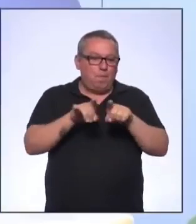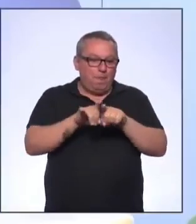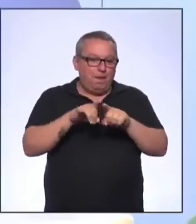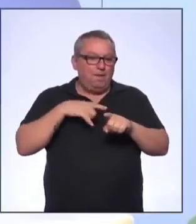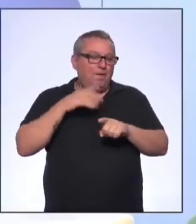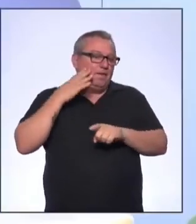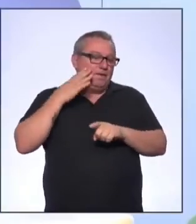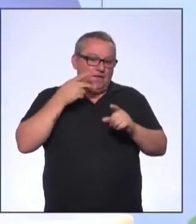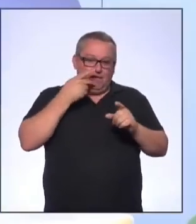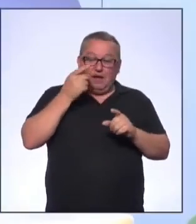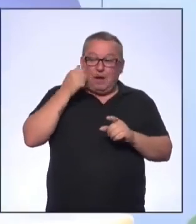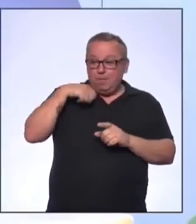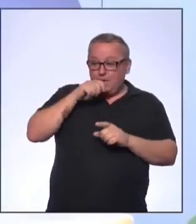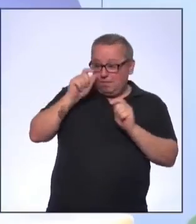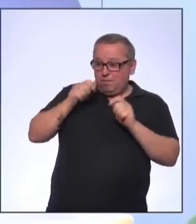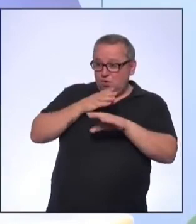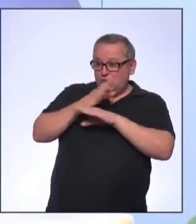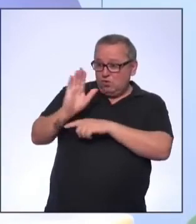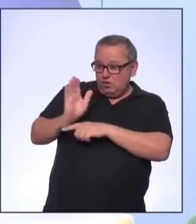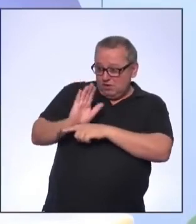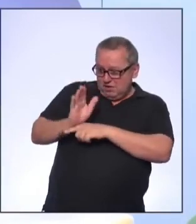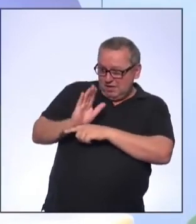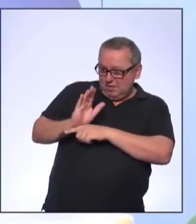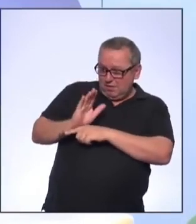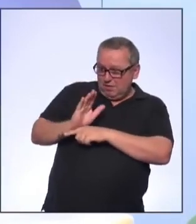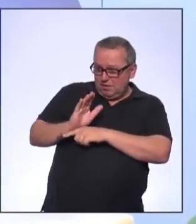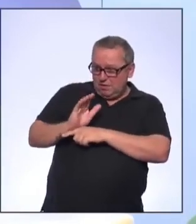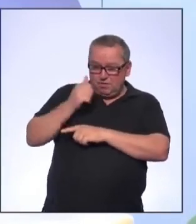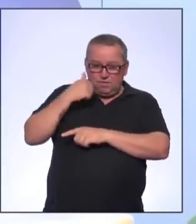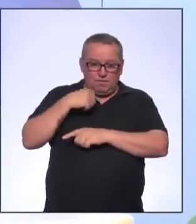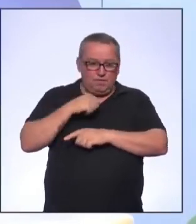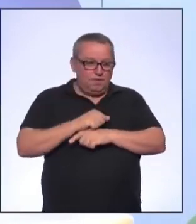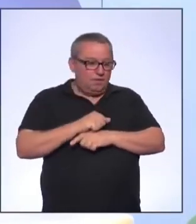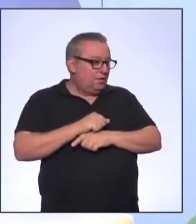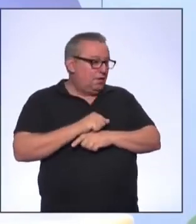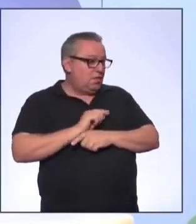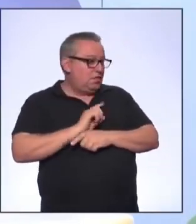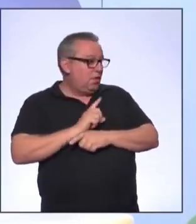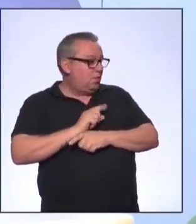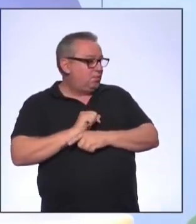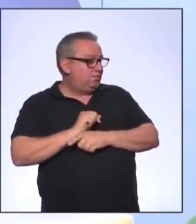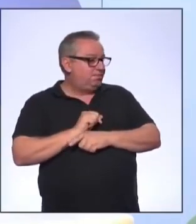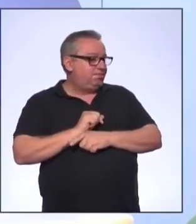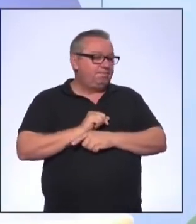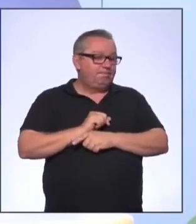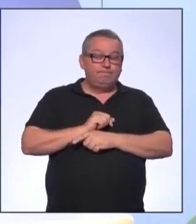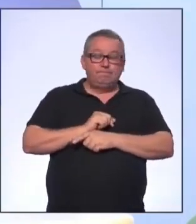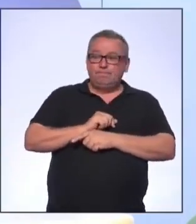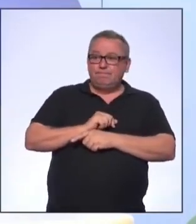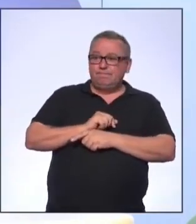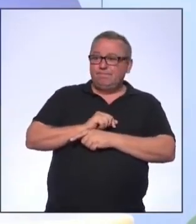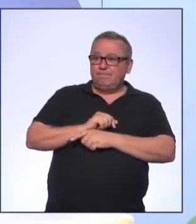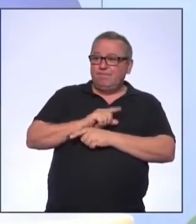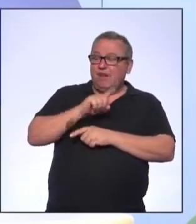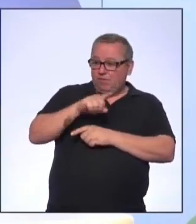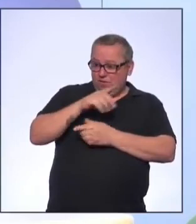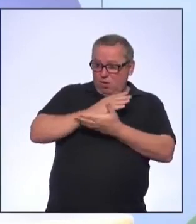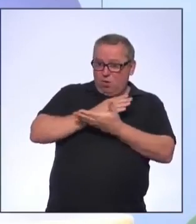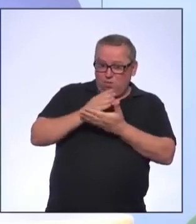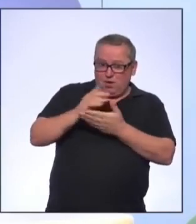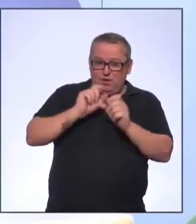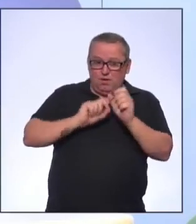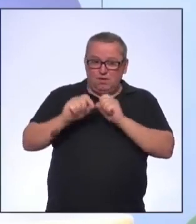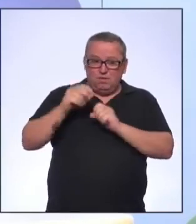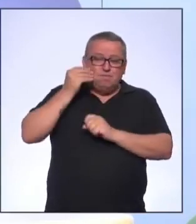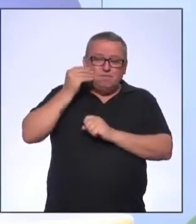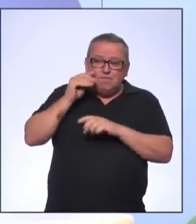fala assim: mãe, posso ir ao cinema com os meus amigos? E a mãe já te responde: não. E você